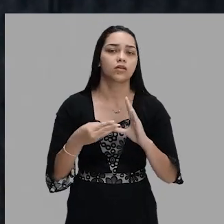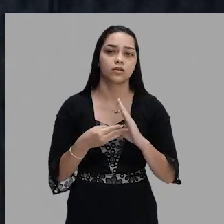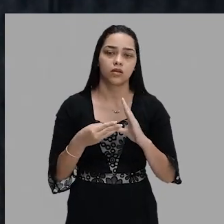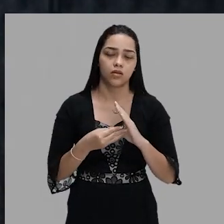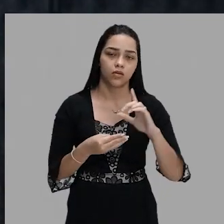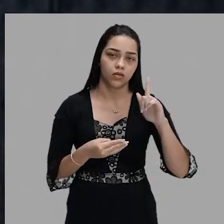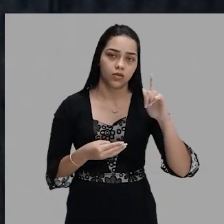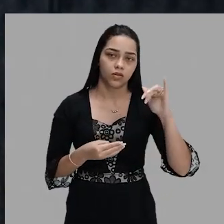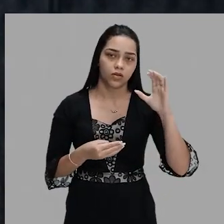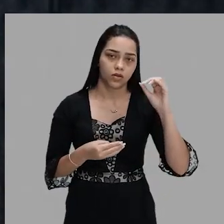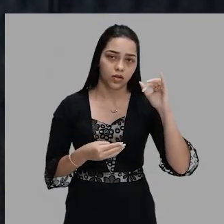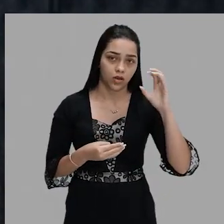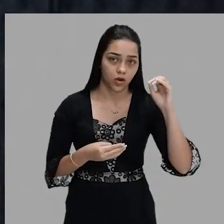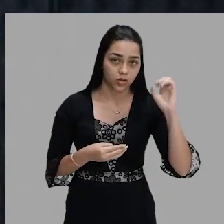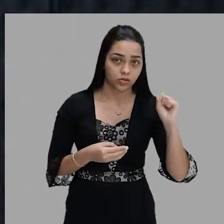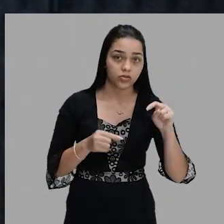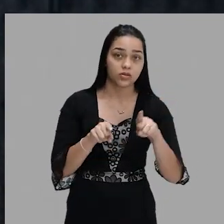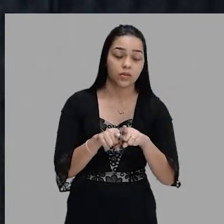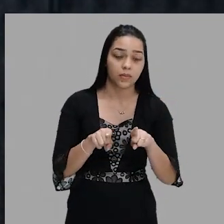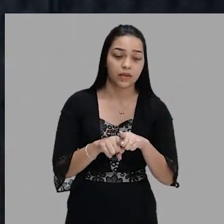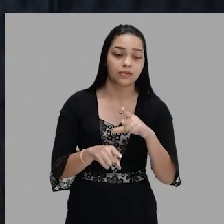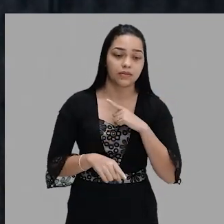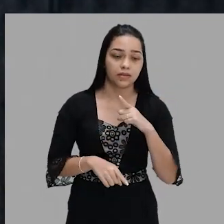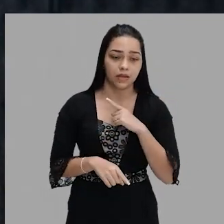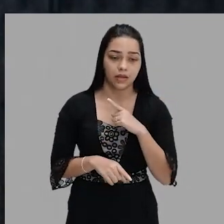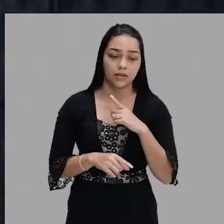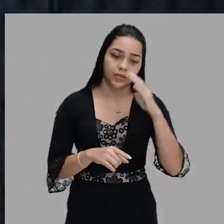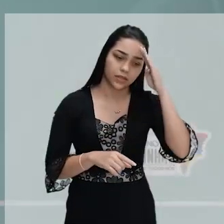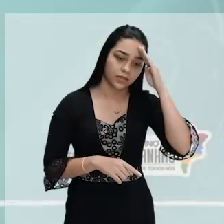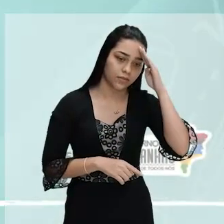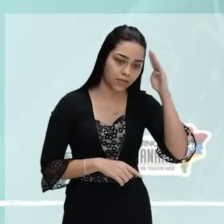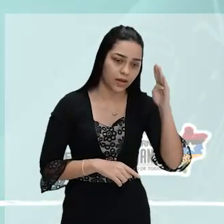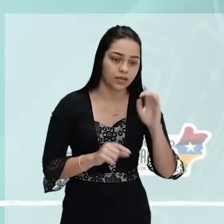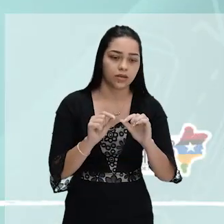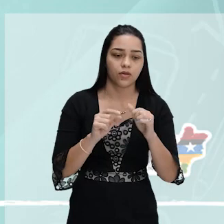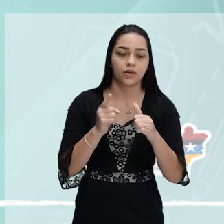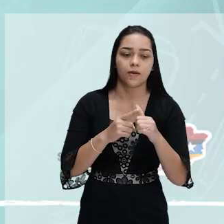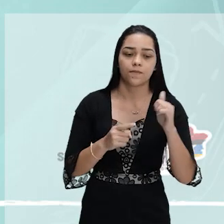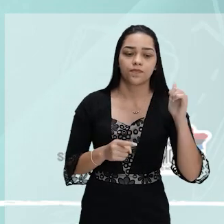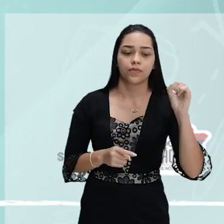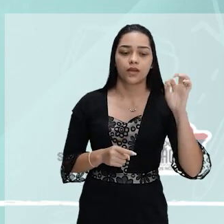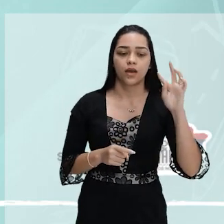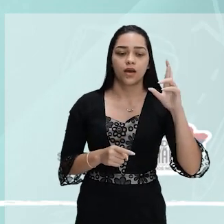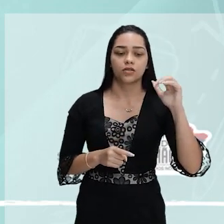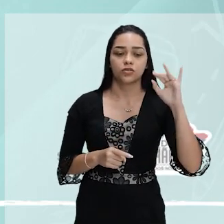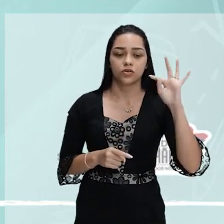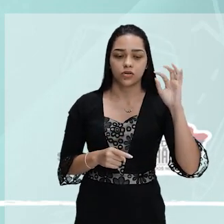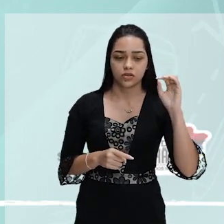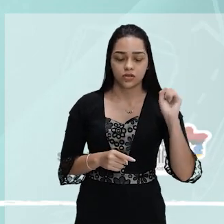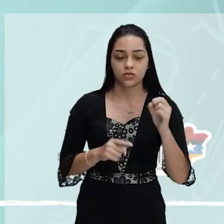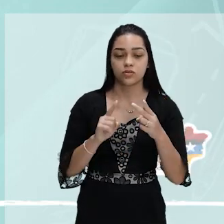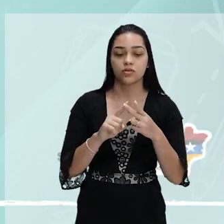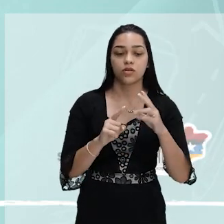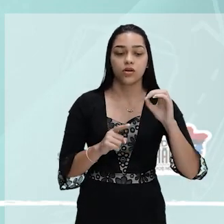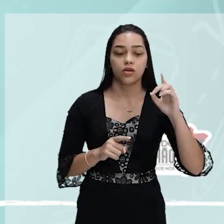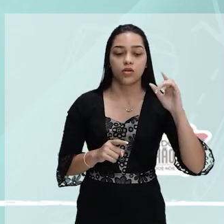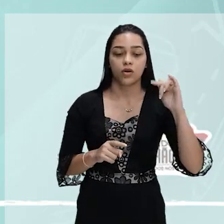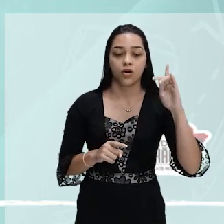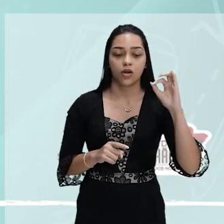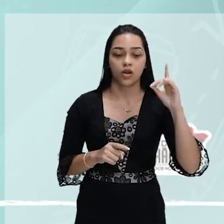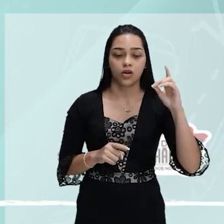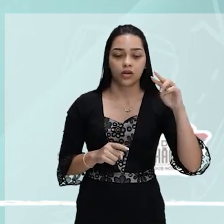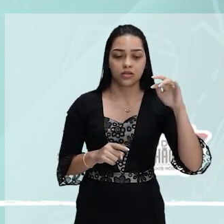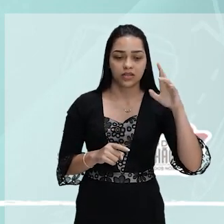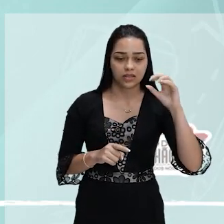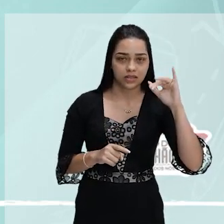os gliócitos. Aí nós vamos falar dos gliócitos principais aqui, que são os astrócitos. Falaremos das funções